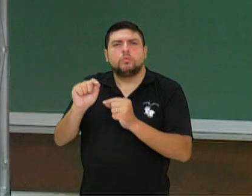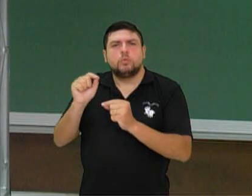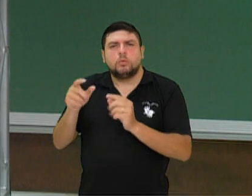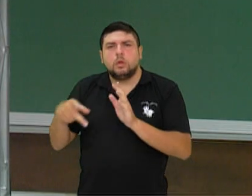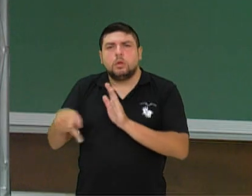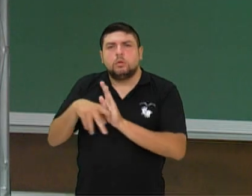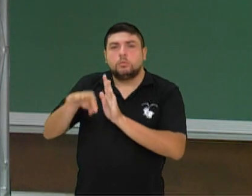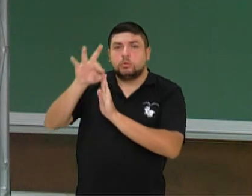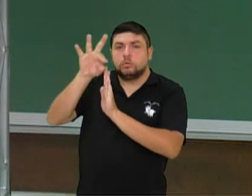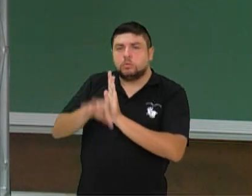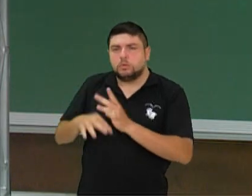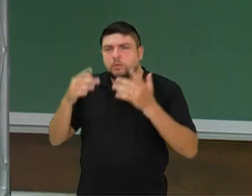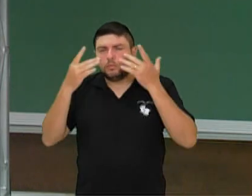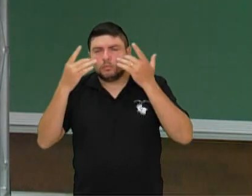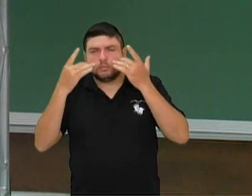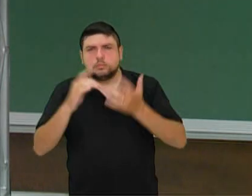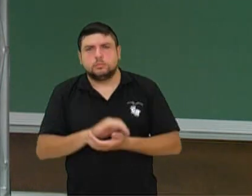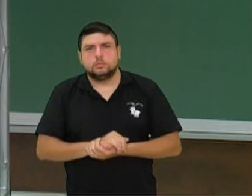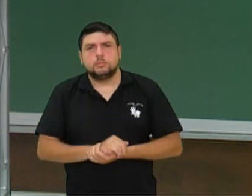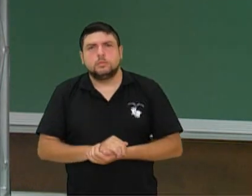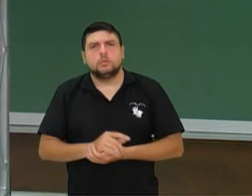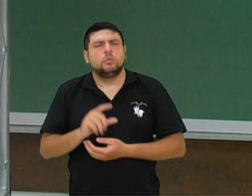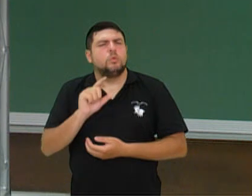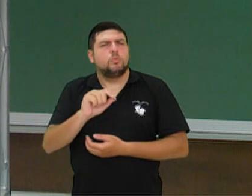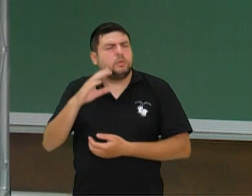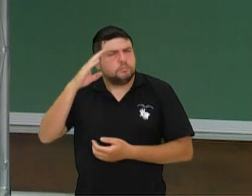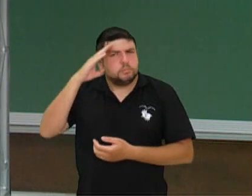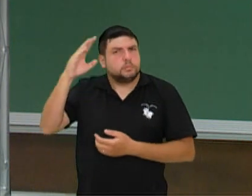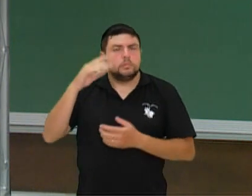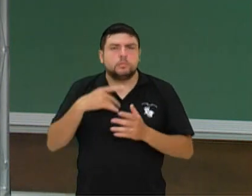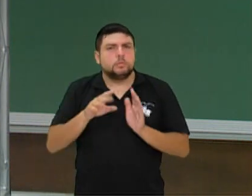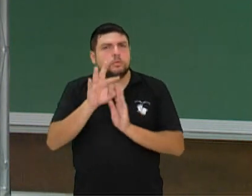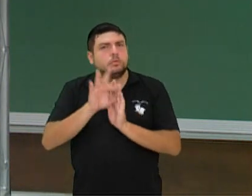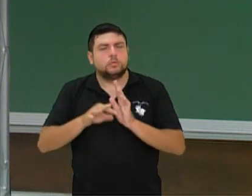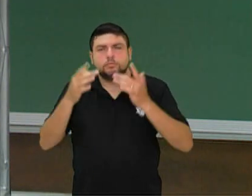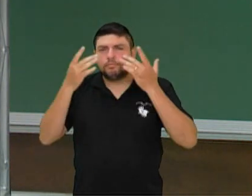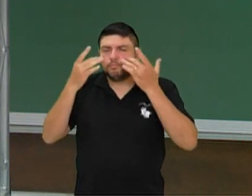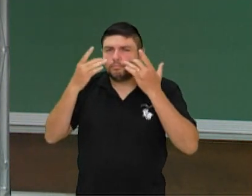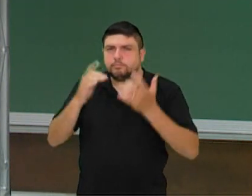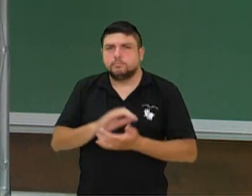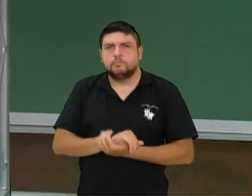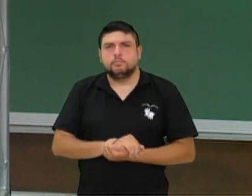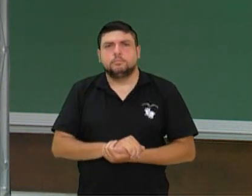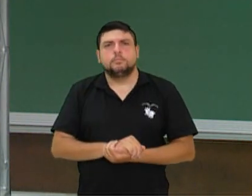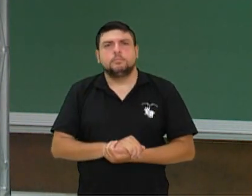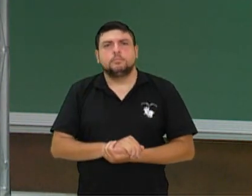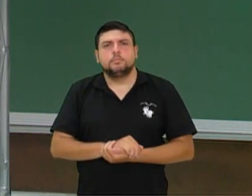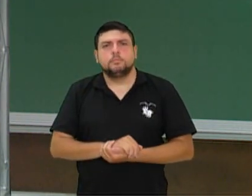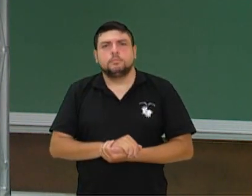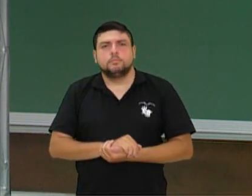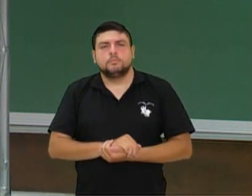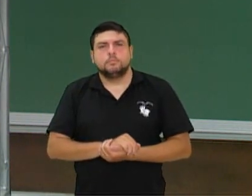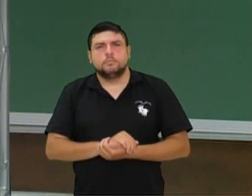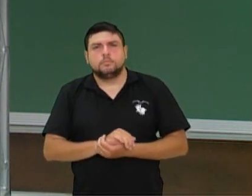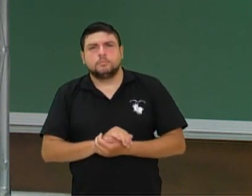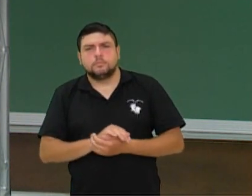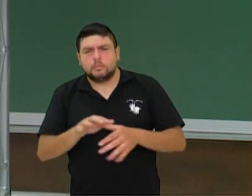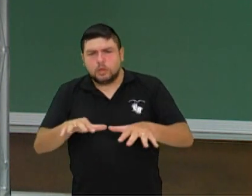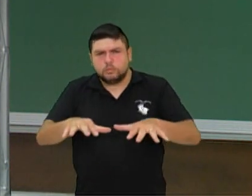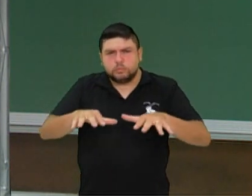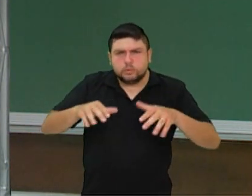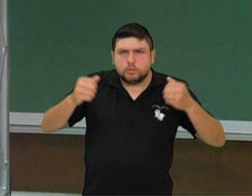construção de um texto teatral? O que é essencial na construção de um texto teatral? Cenário, figurino